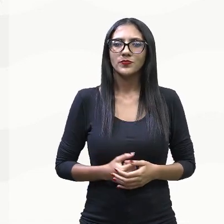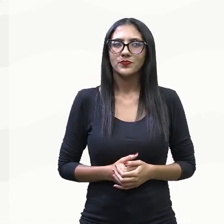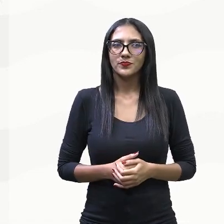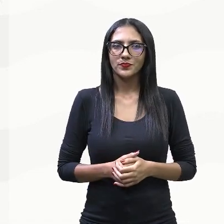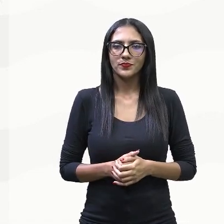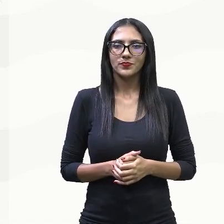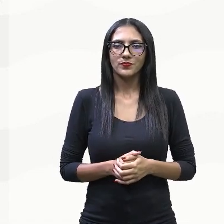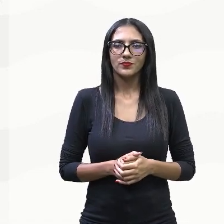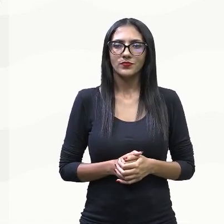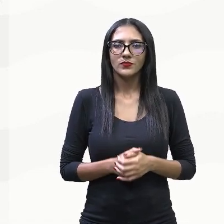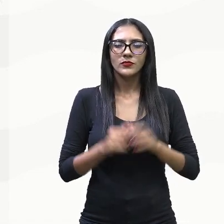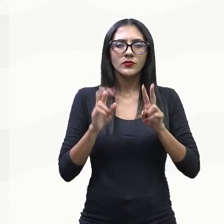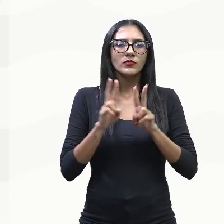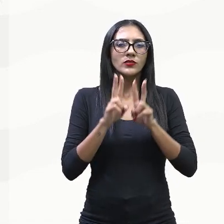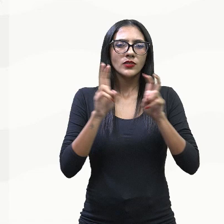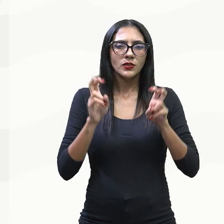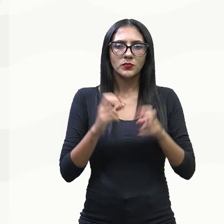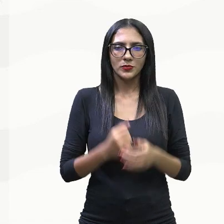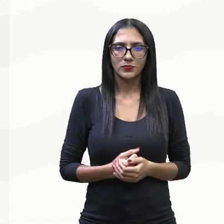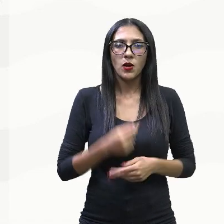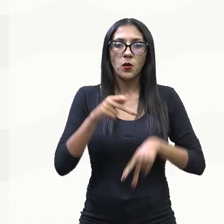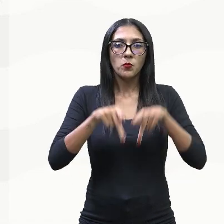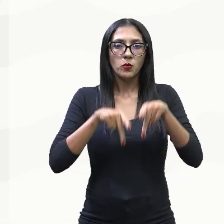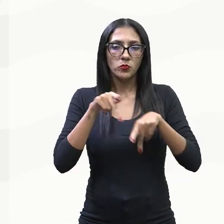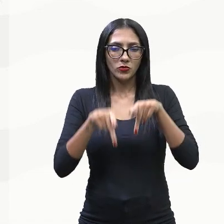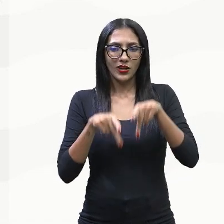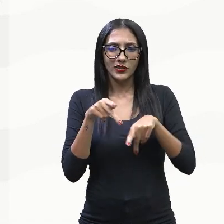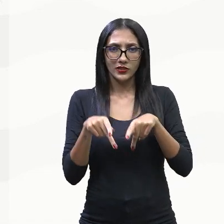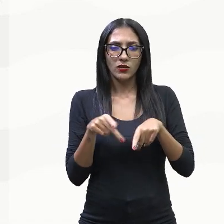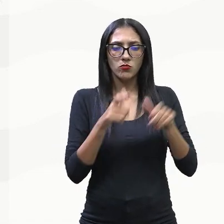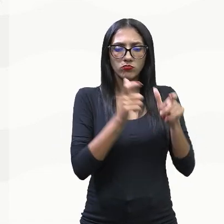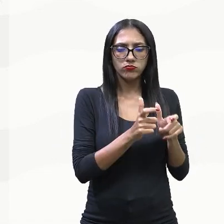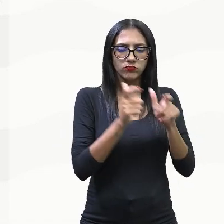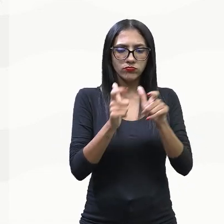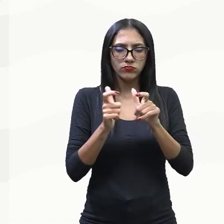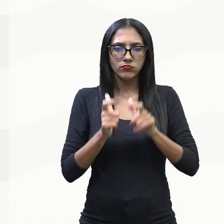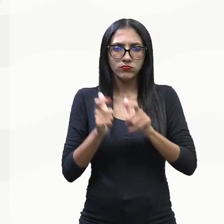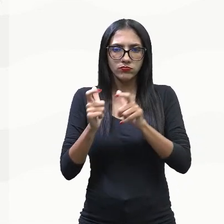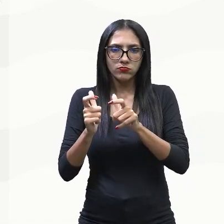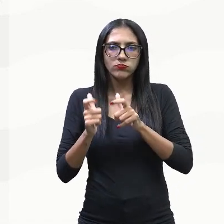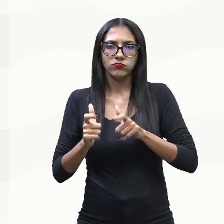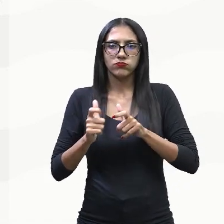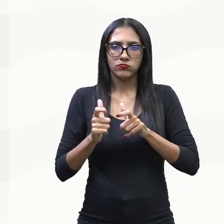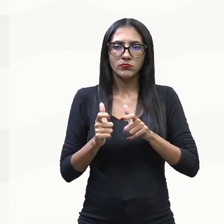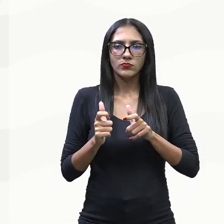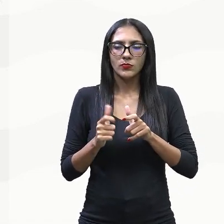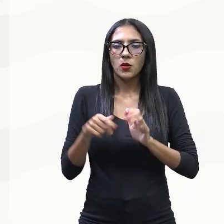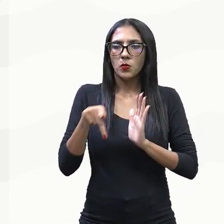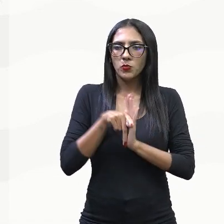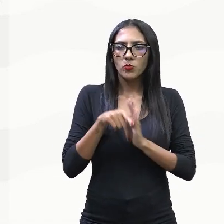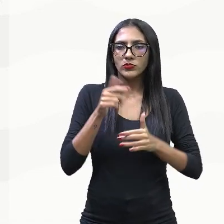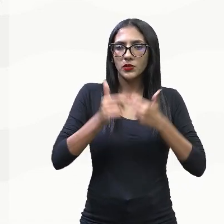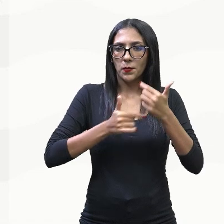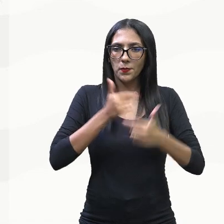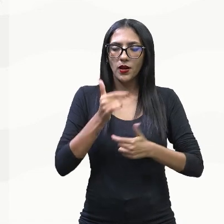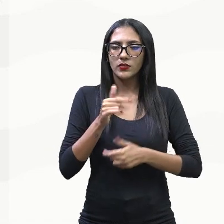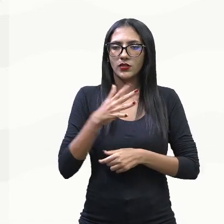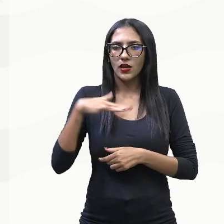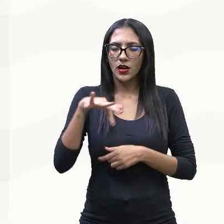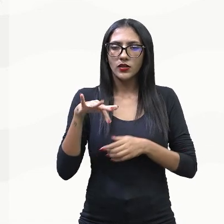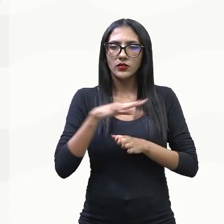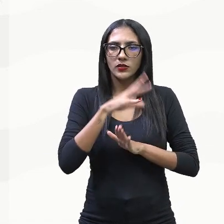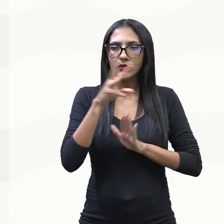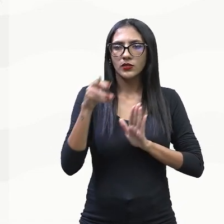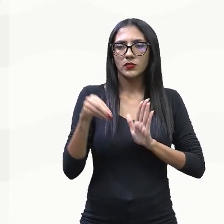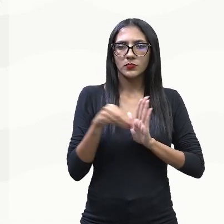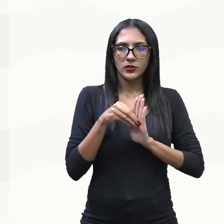gráfico, professor Paulo? População ocupada por setor de atividade Amazônia, de atividades